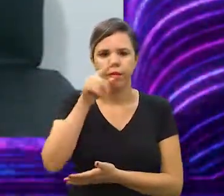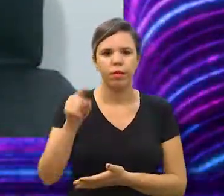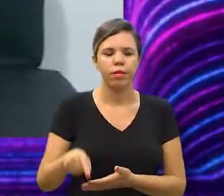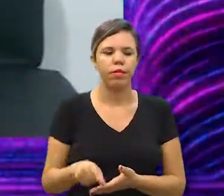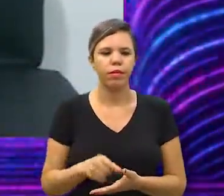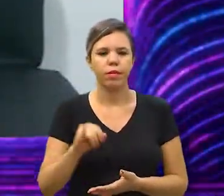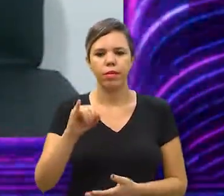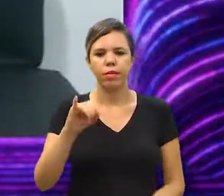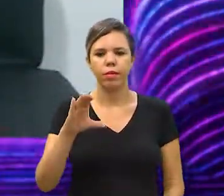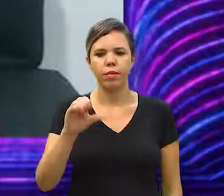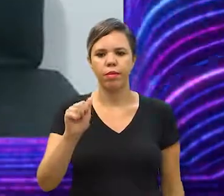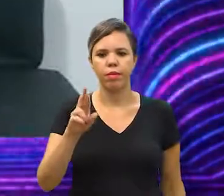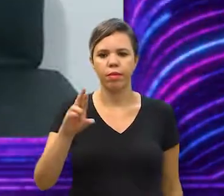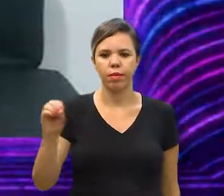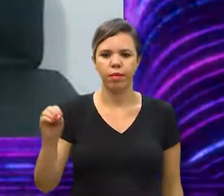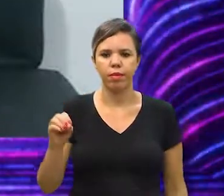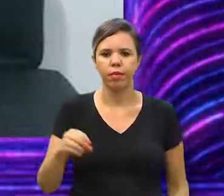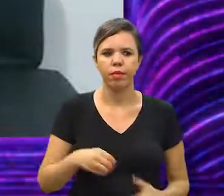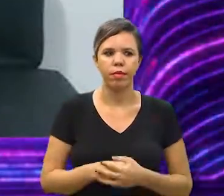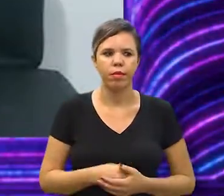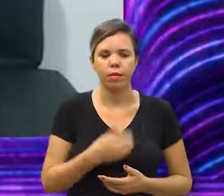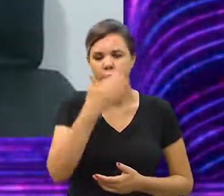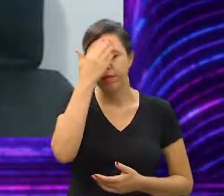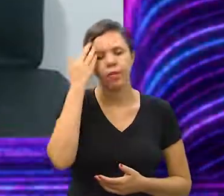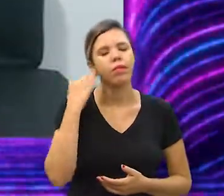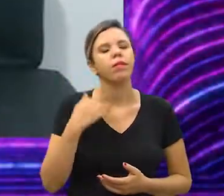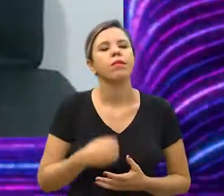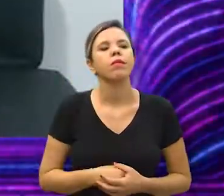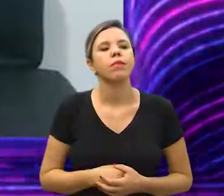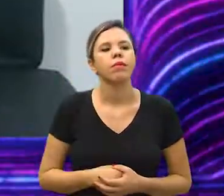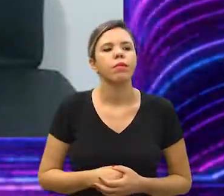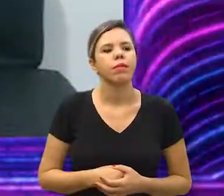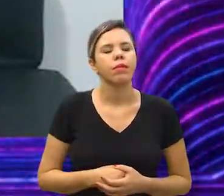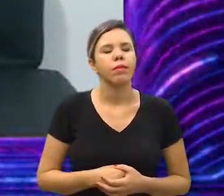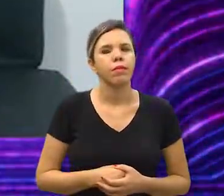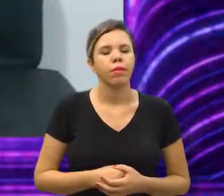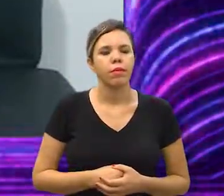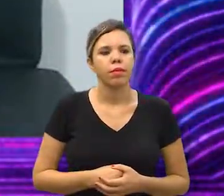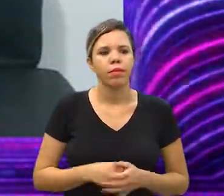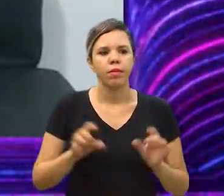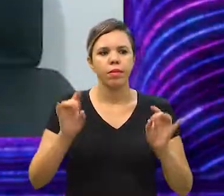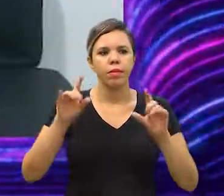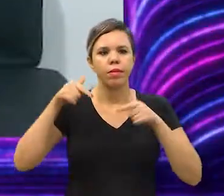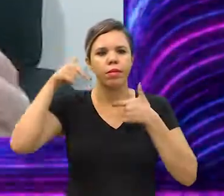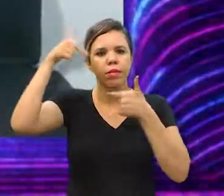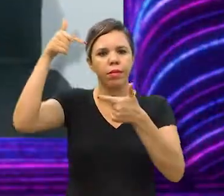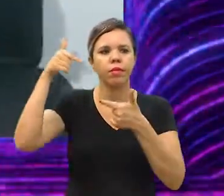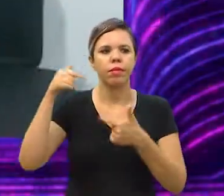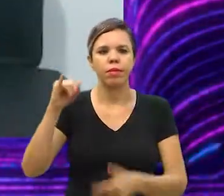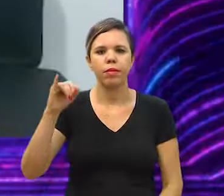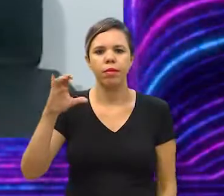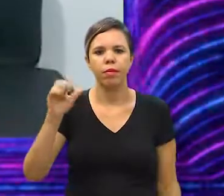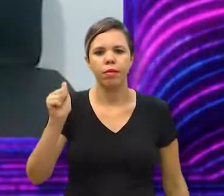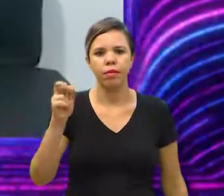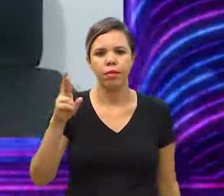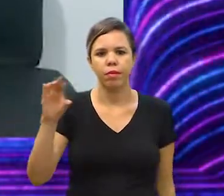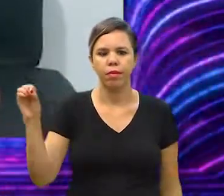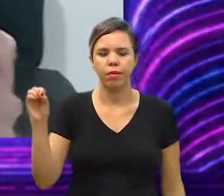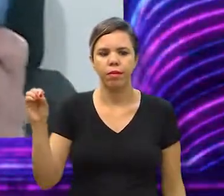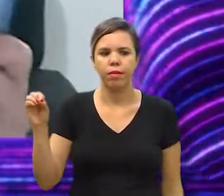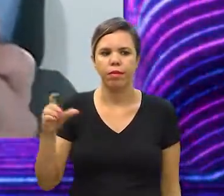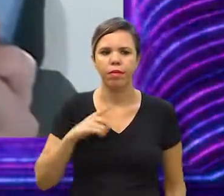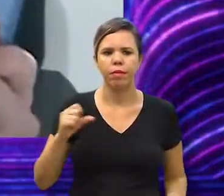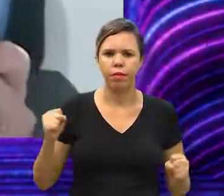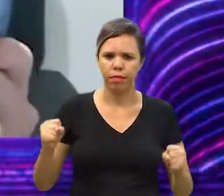onde o Ícaro se chama Tinta Fresca Destino Traçado. Esse personagem aqui é o Ícaro. Ele ganha